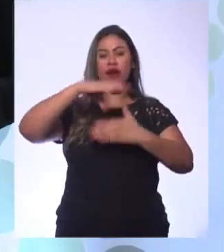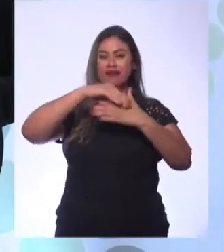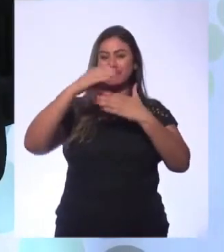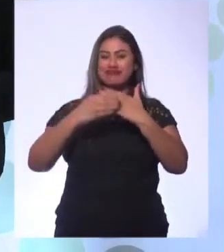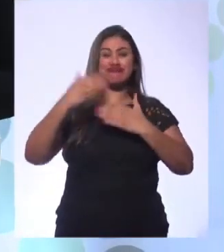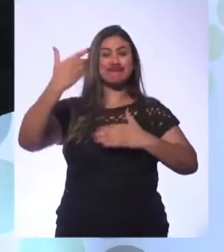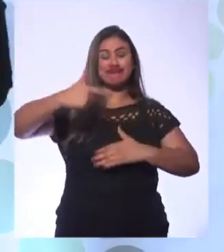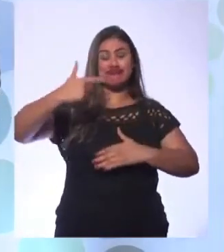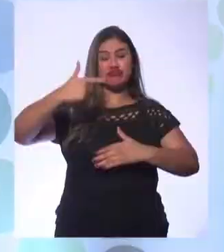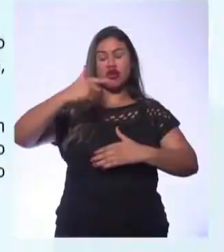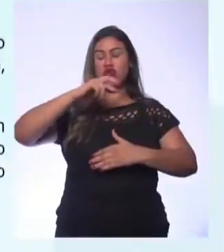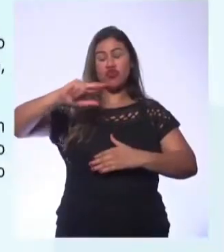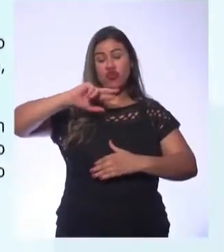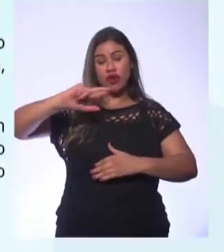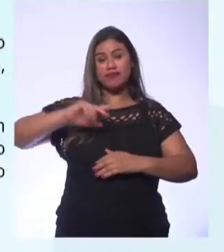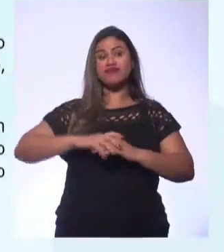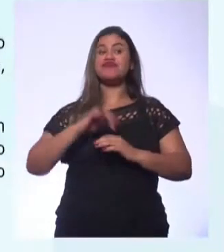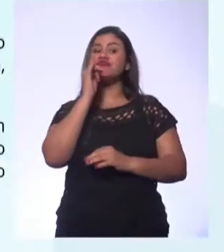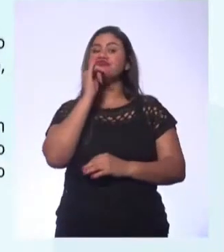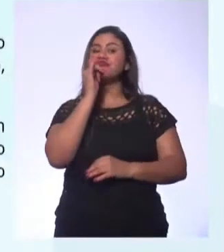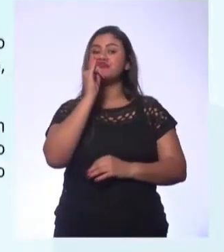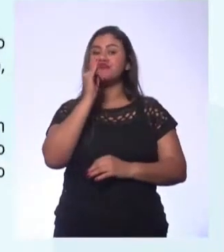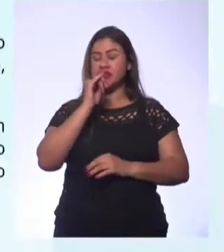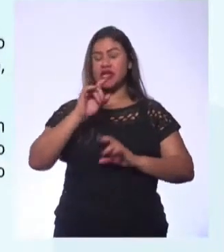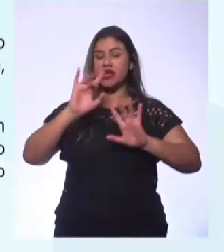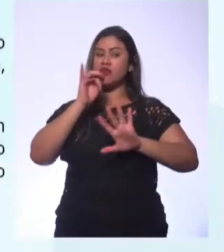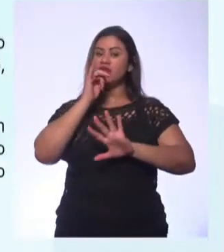Então, gente, nessa modalidade aqui, por meio da